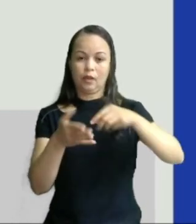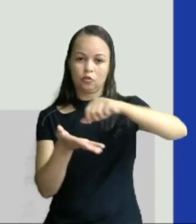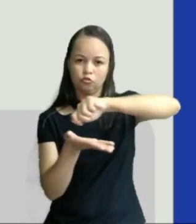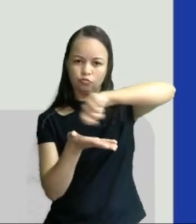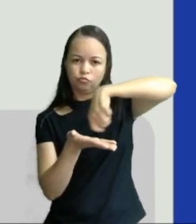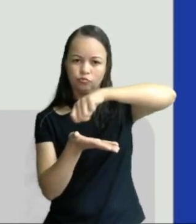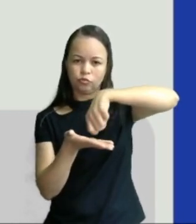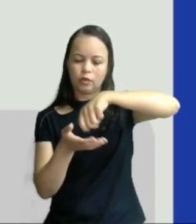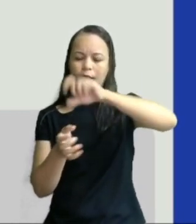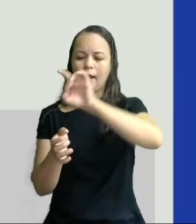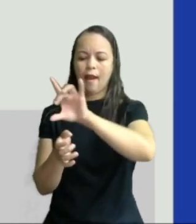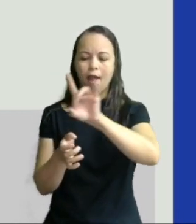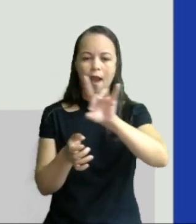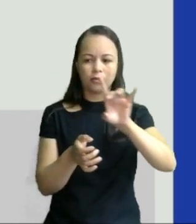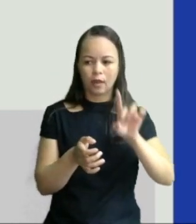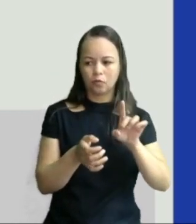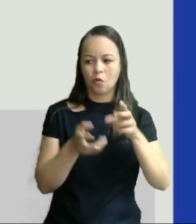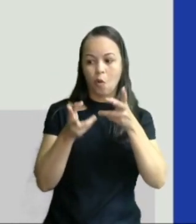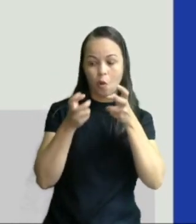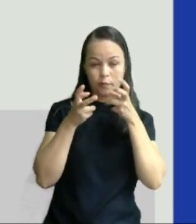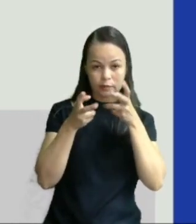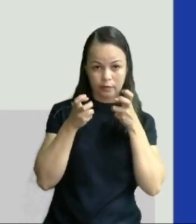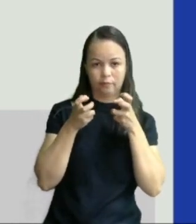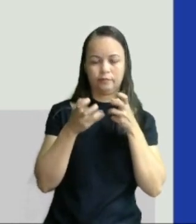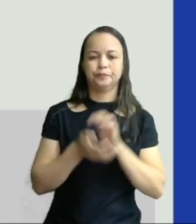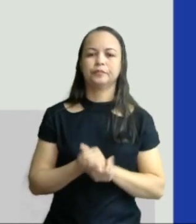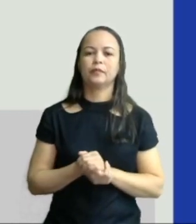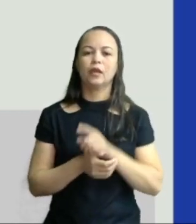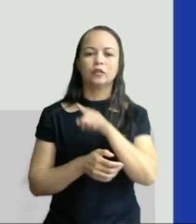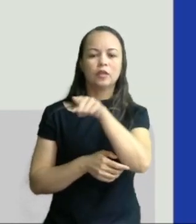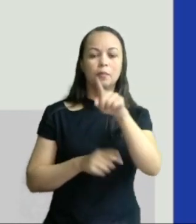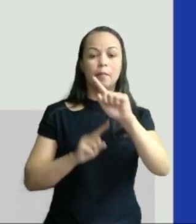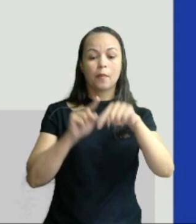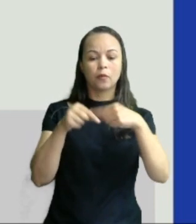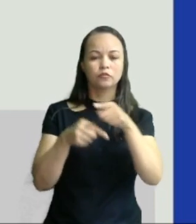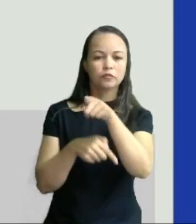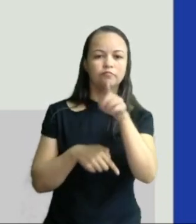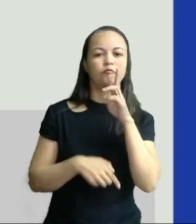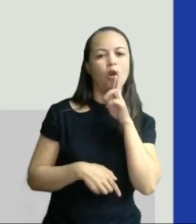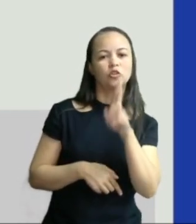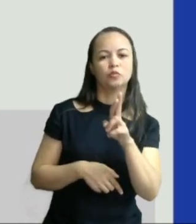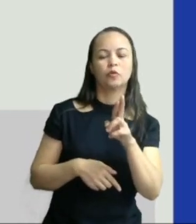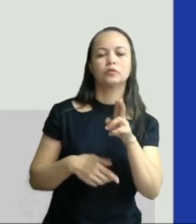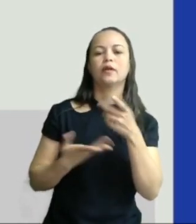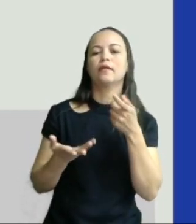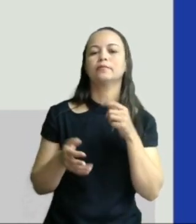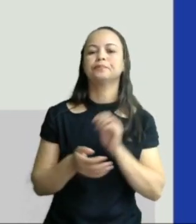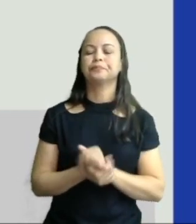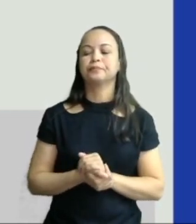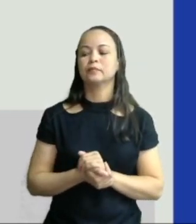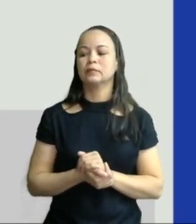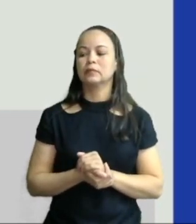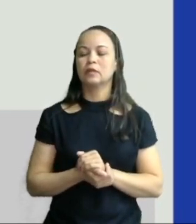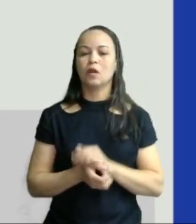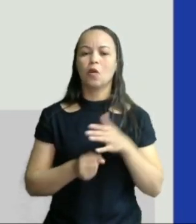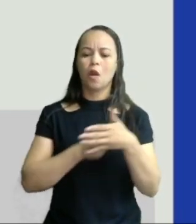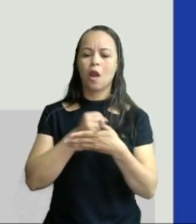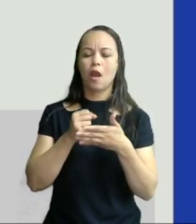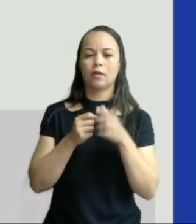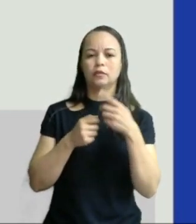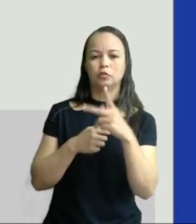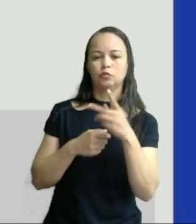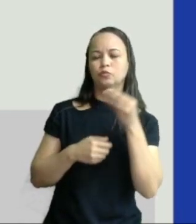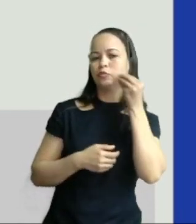que aconteceu. Aí, depois disso, vocês vão responder a pergunta seguinte, que tá aí, ó. Com base no